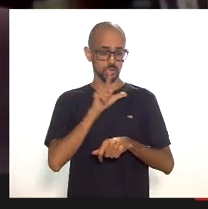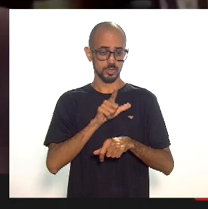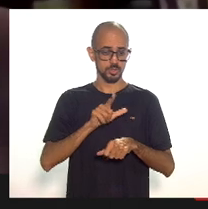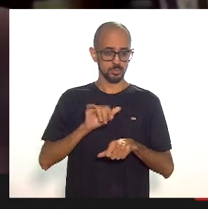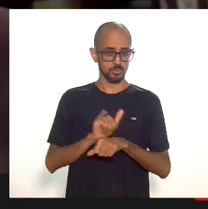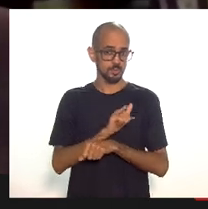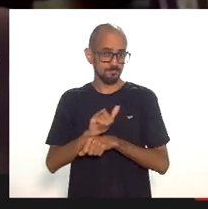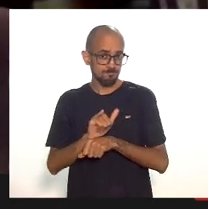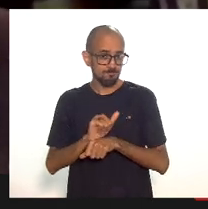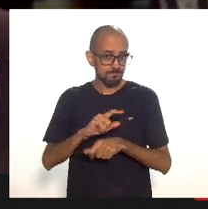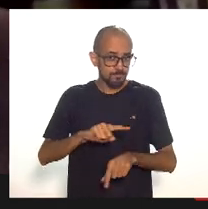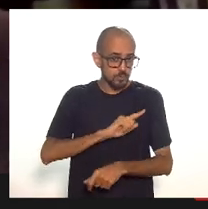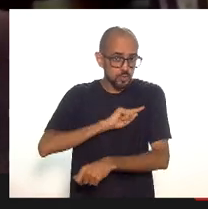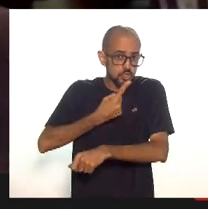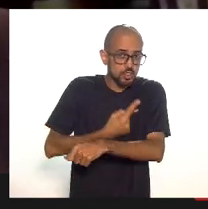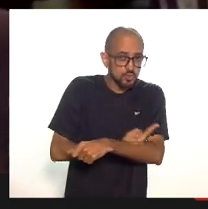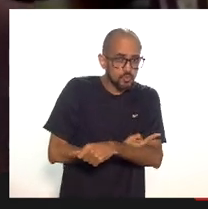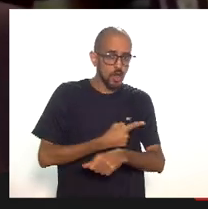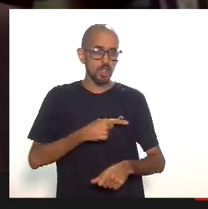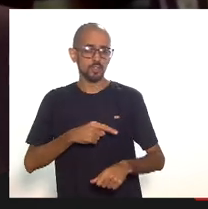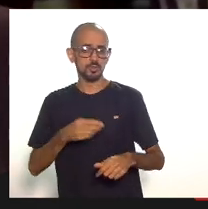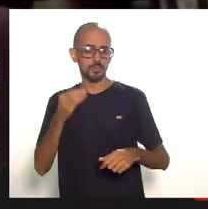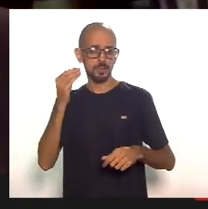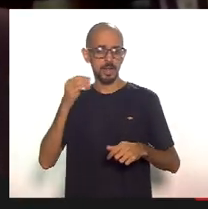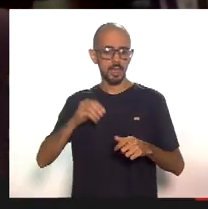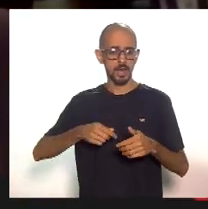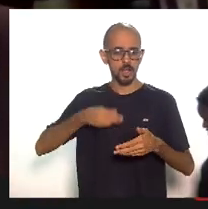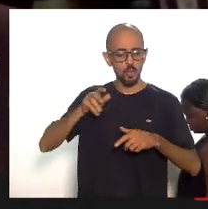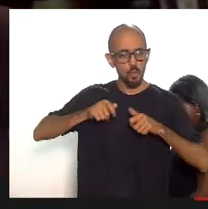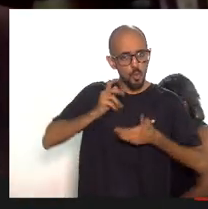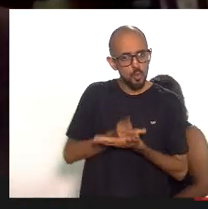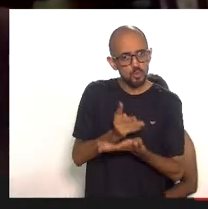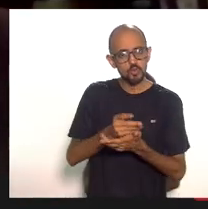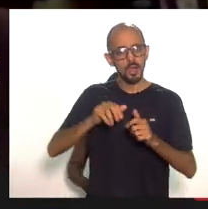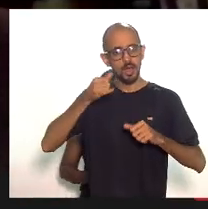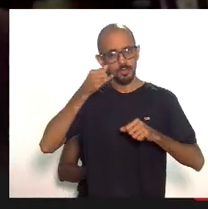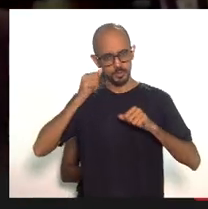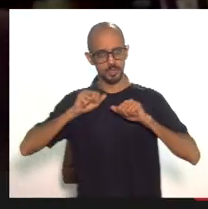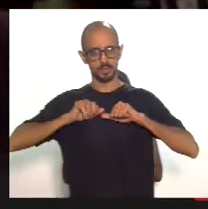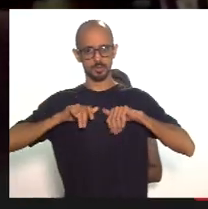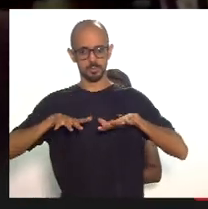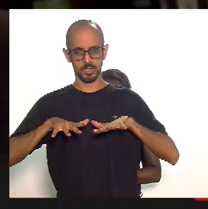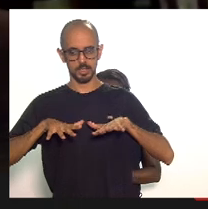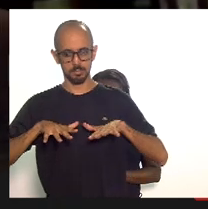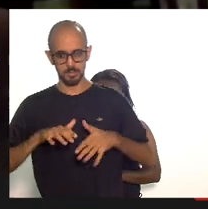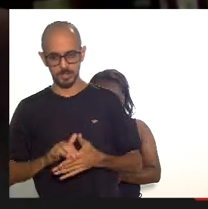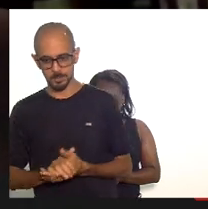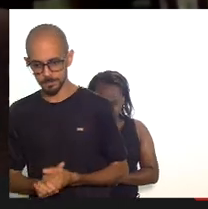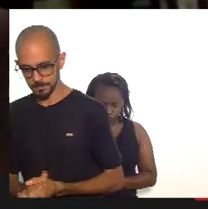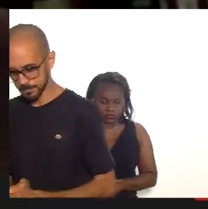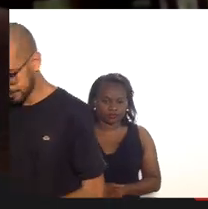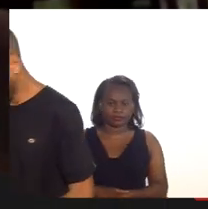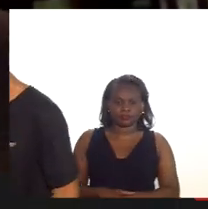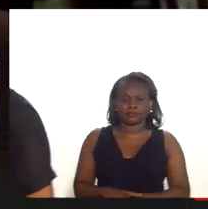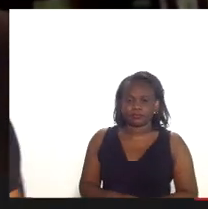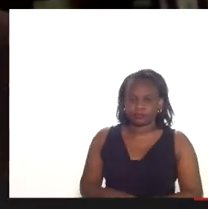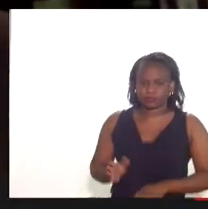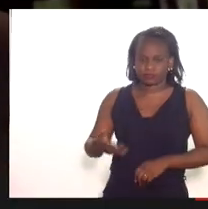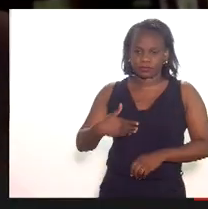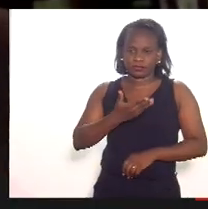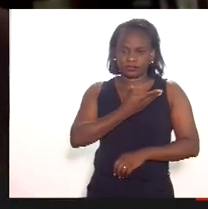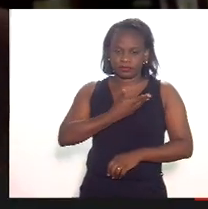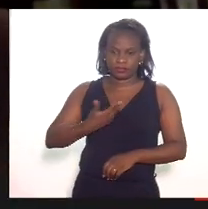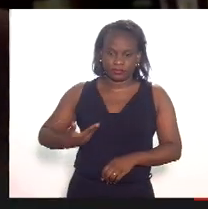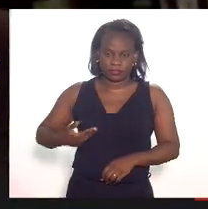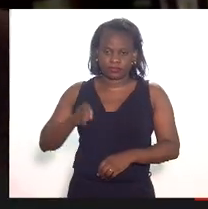os esforços todos no sentido de debelar, de fato, essa pandemia, vendo aqui o nível federal, estadual e municipal